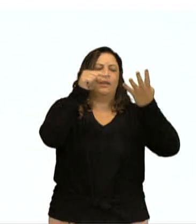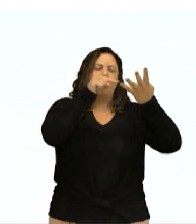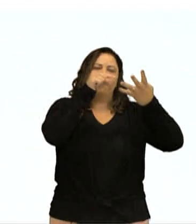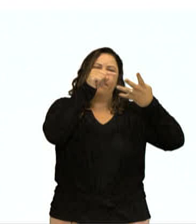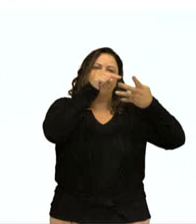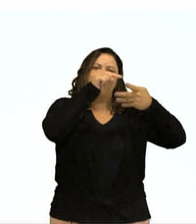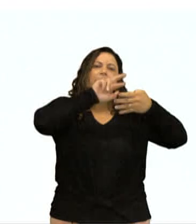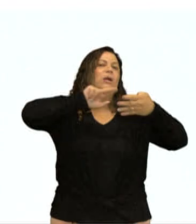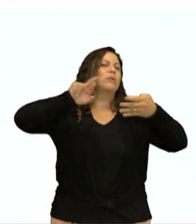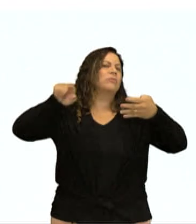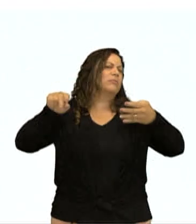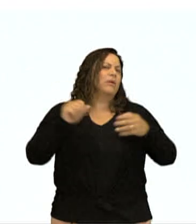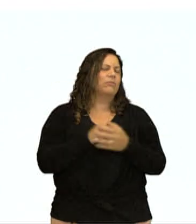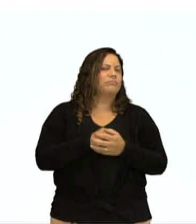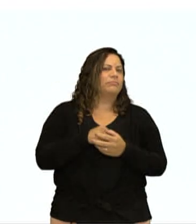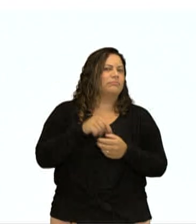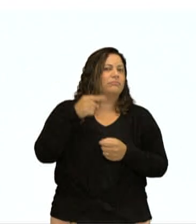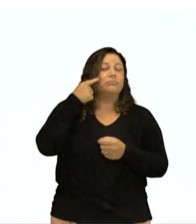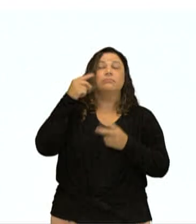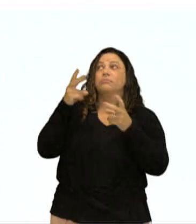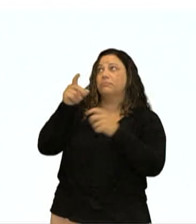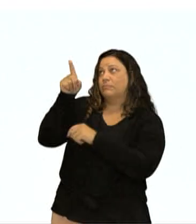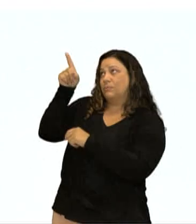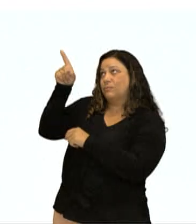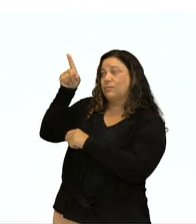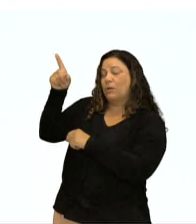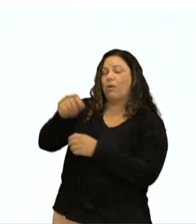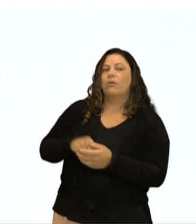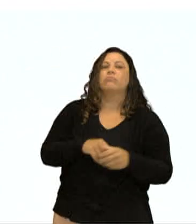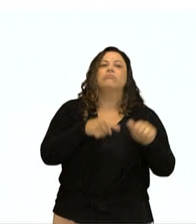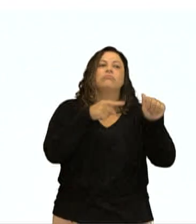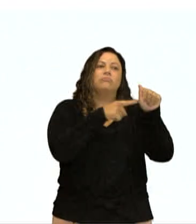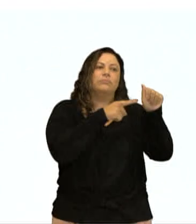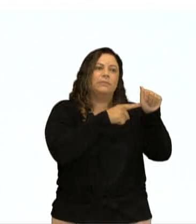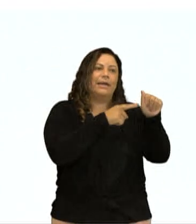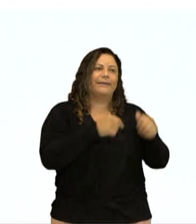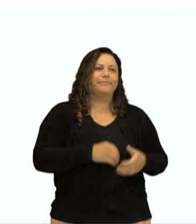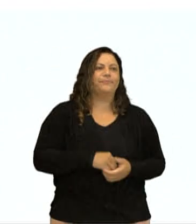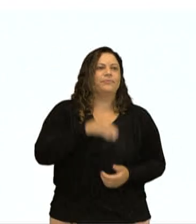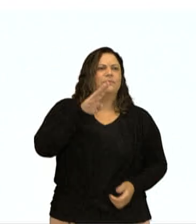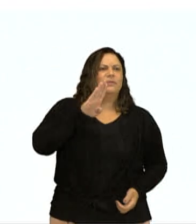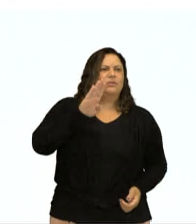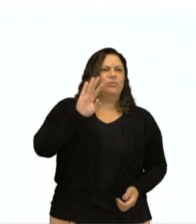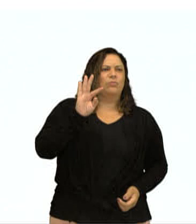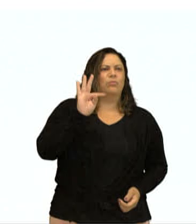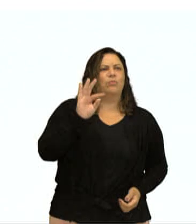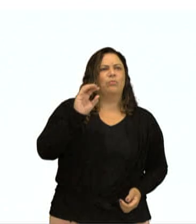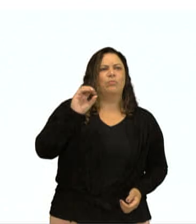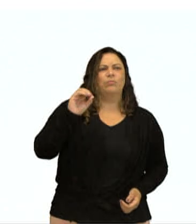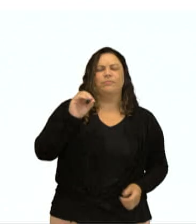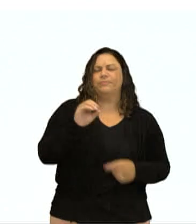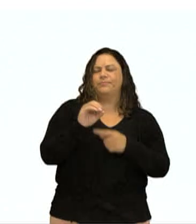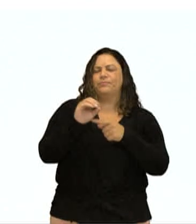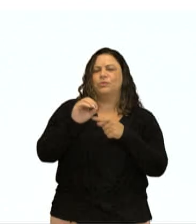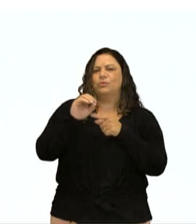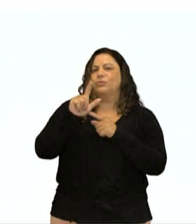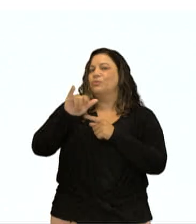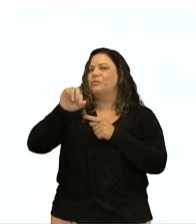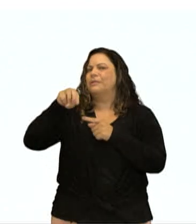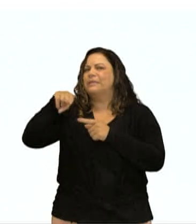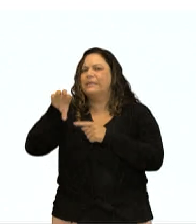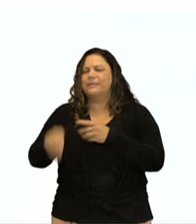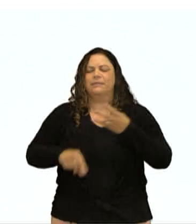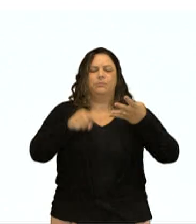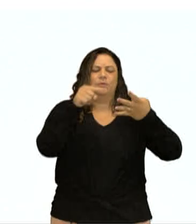dessa enfermidade, ou seja, dessa doença? Alternativa A, botulismo, B, meningite, C,